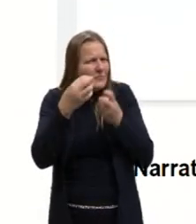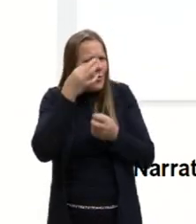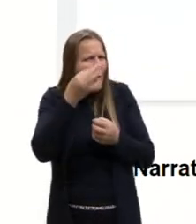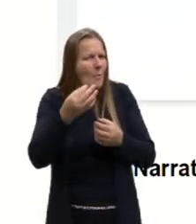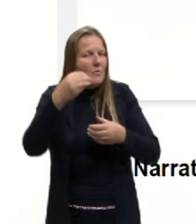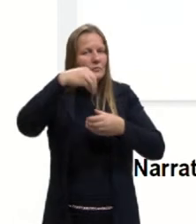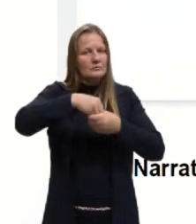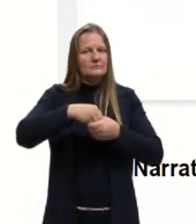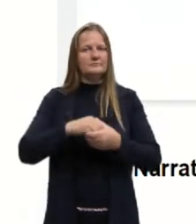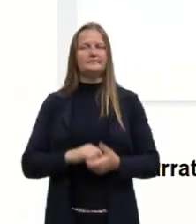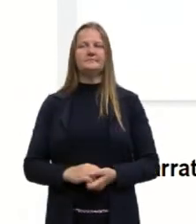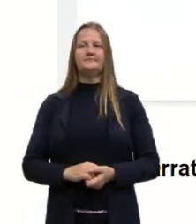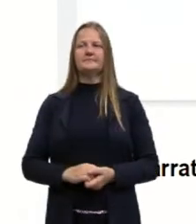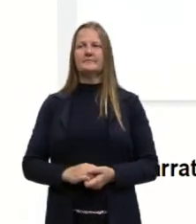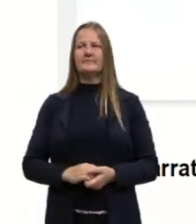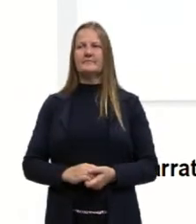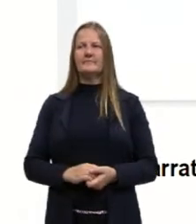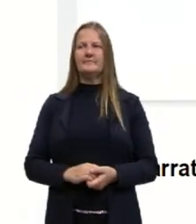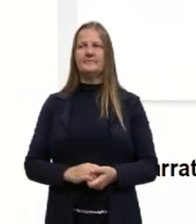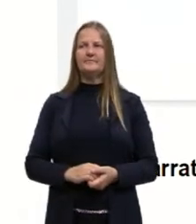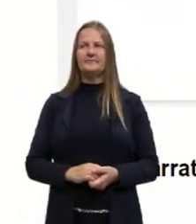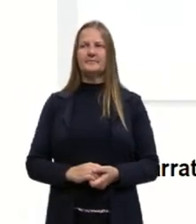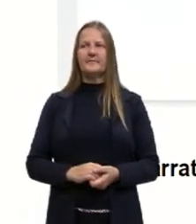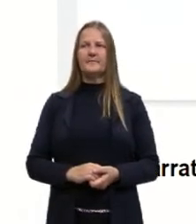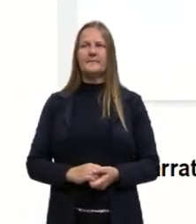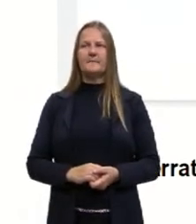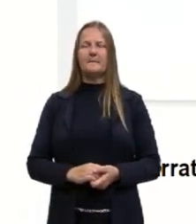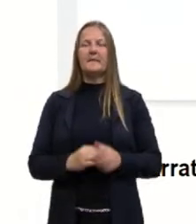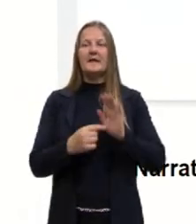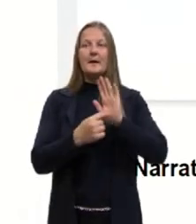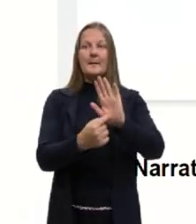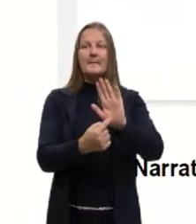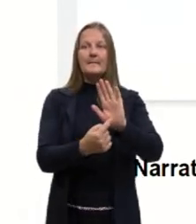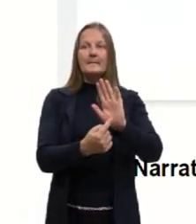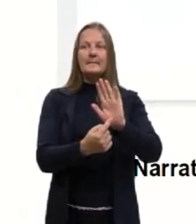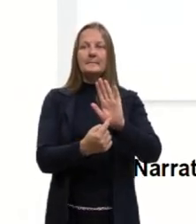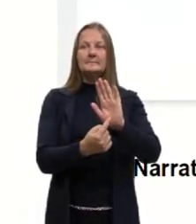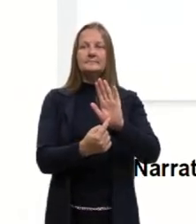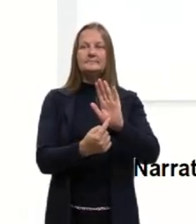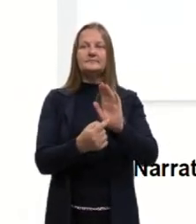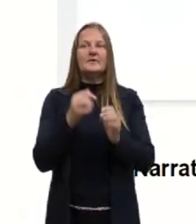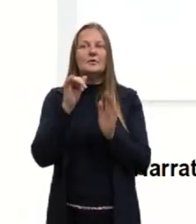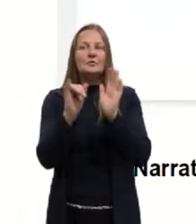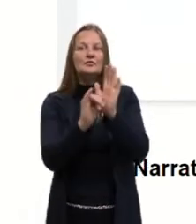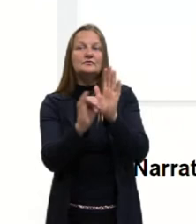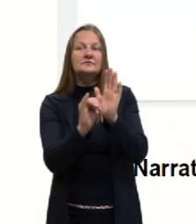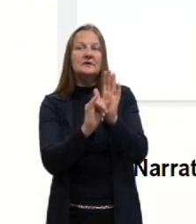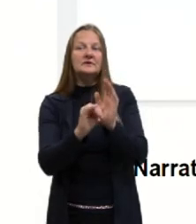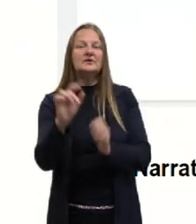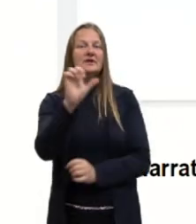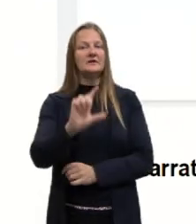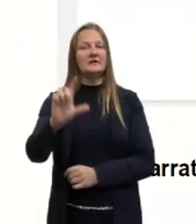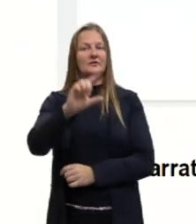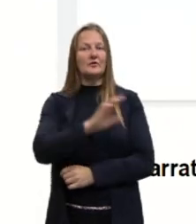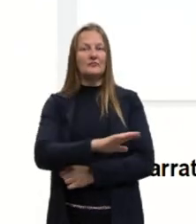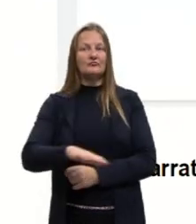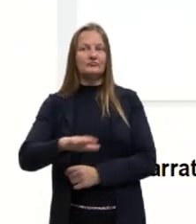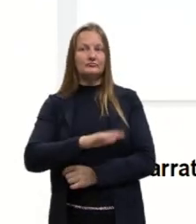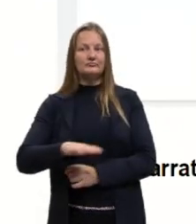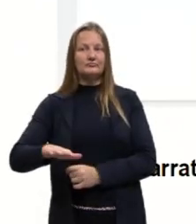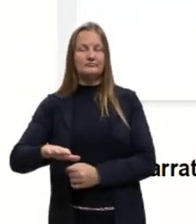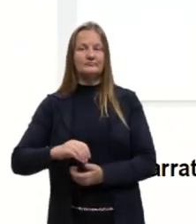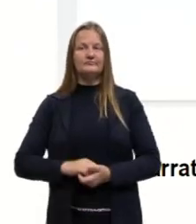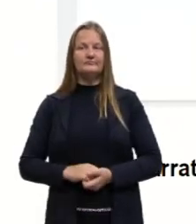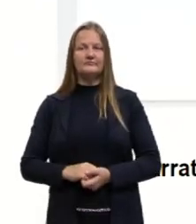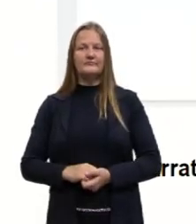do próprio texto Então aqui eu trouxe uma narrativa da Literatura Infantil que é